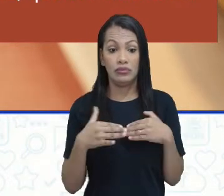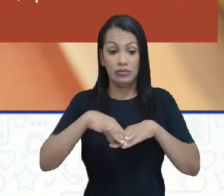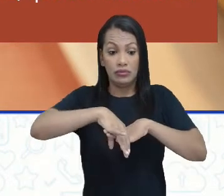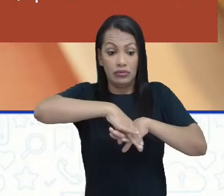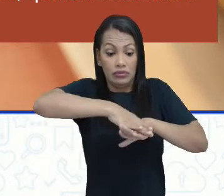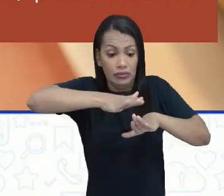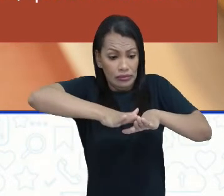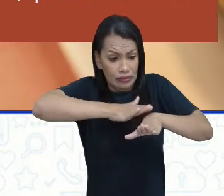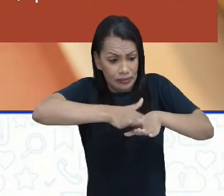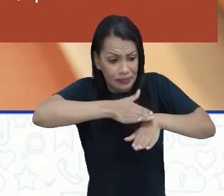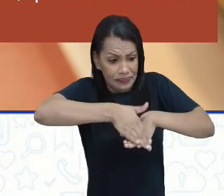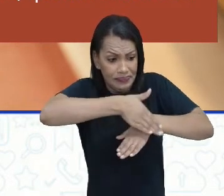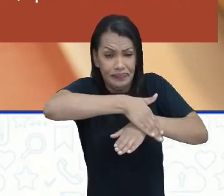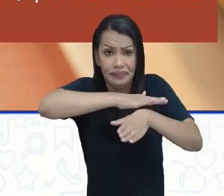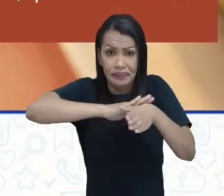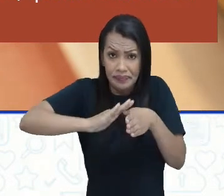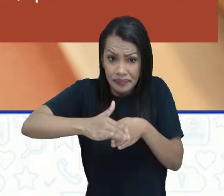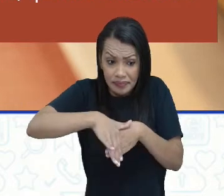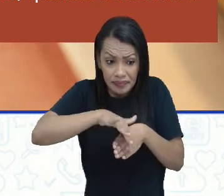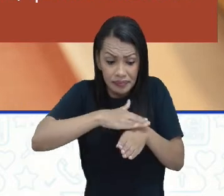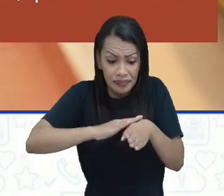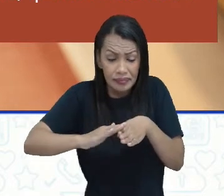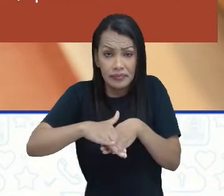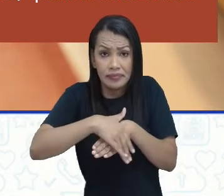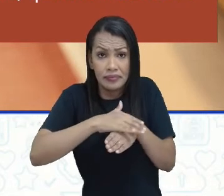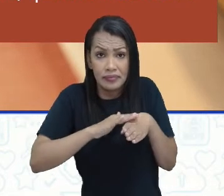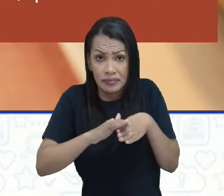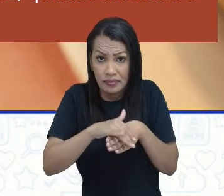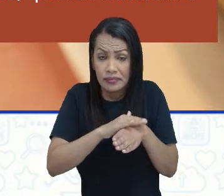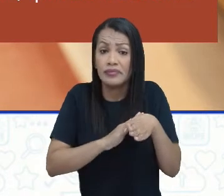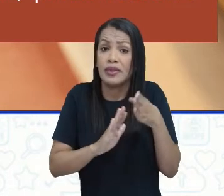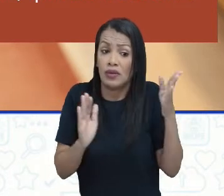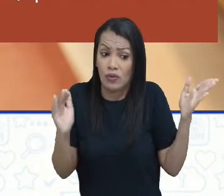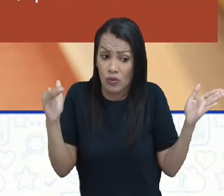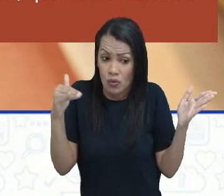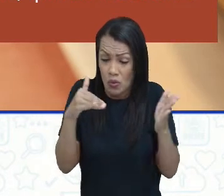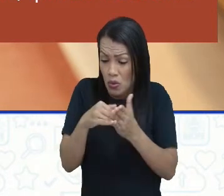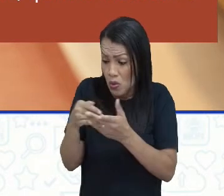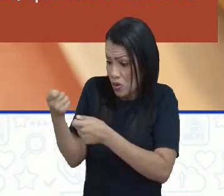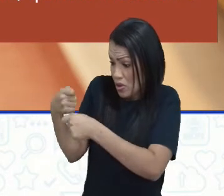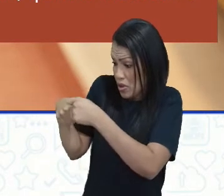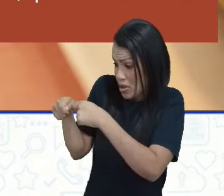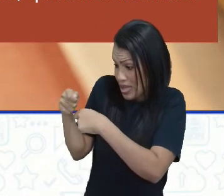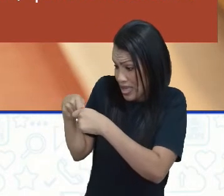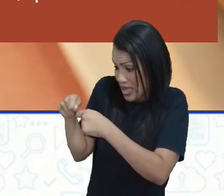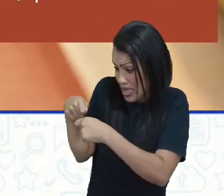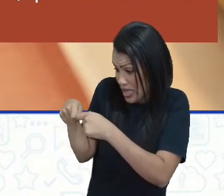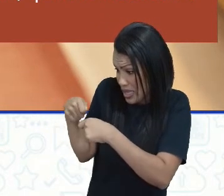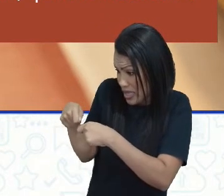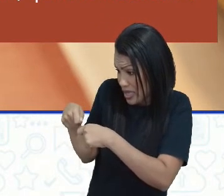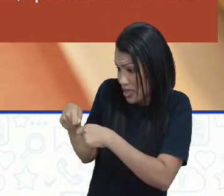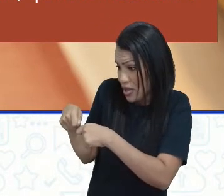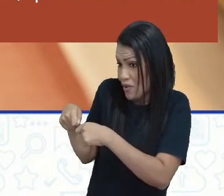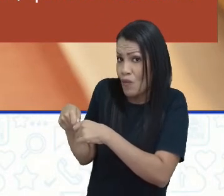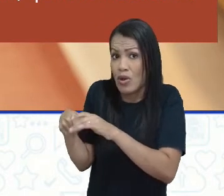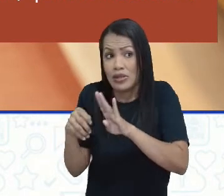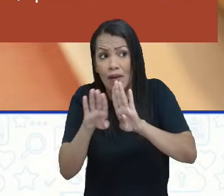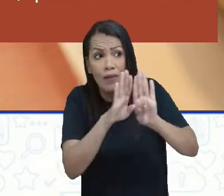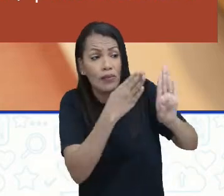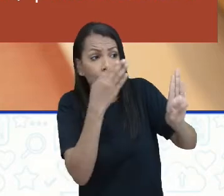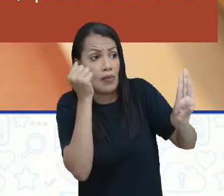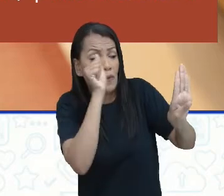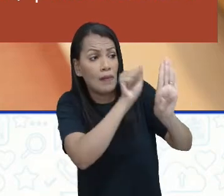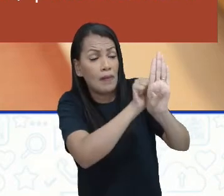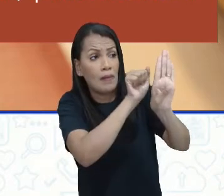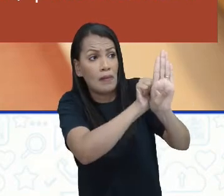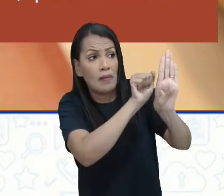engraxado. Estava justamente acabando de entremear o último fio da ponta dos sapatos, quando bateram a porta. Toque,